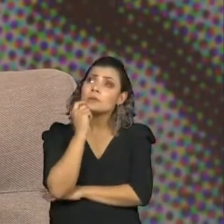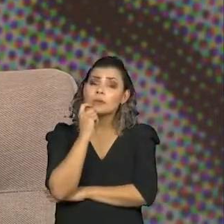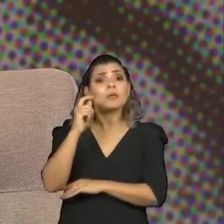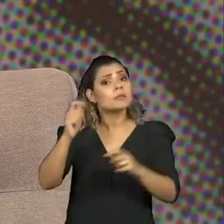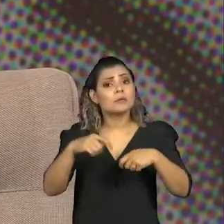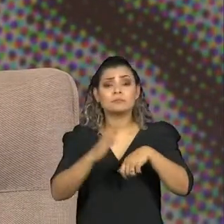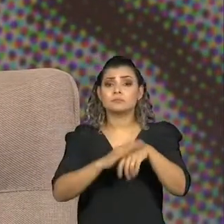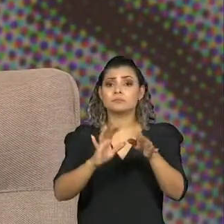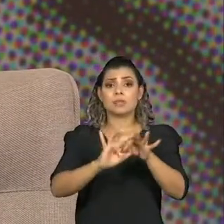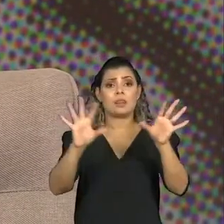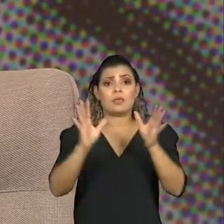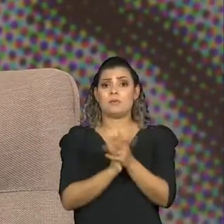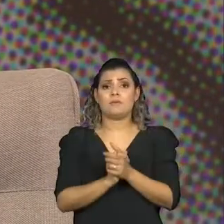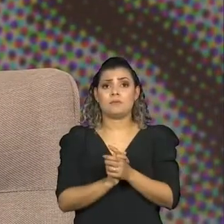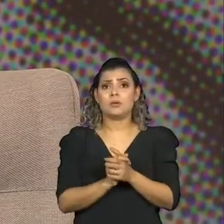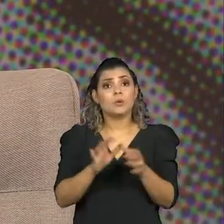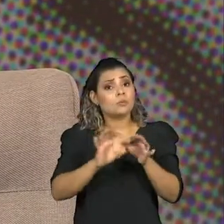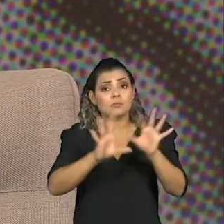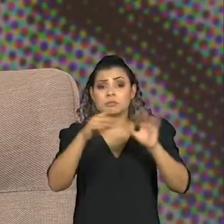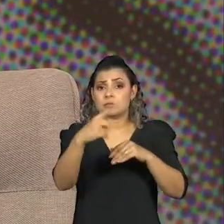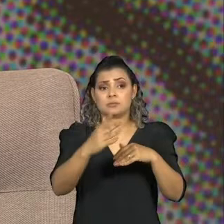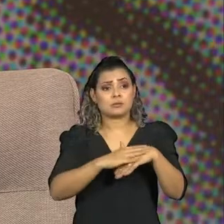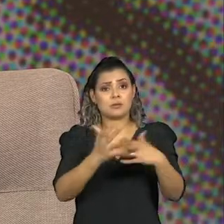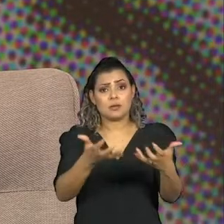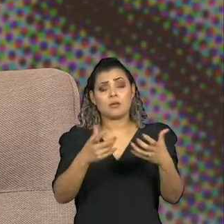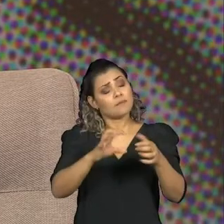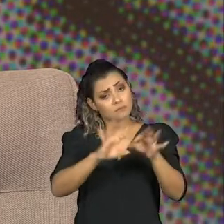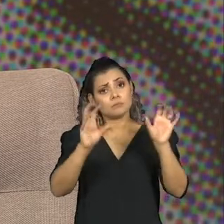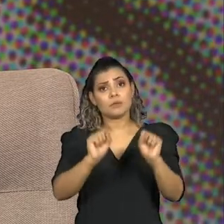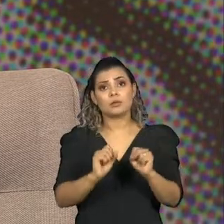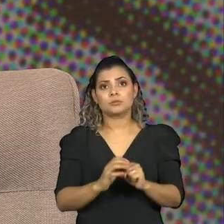faz o que você quiser, com quem você quiser.